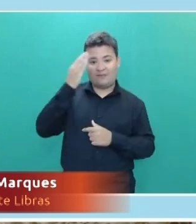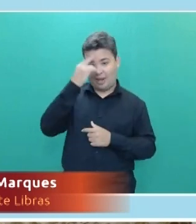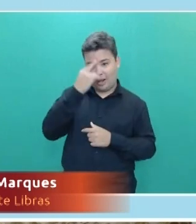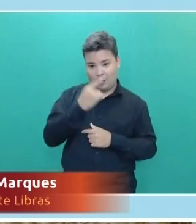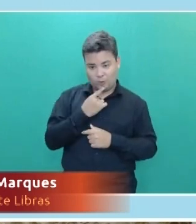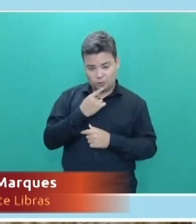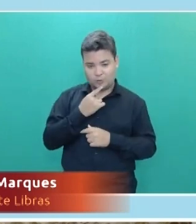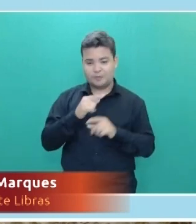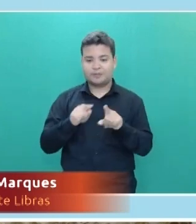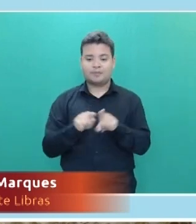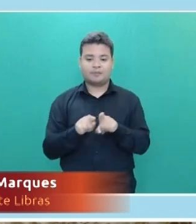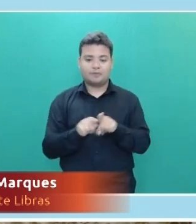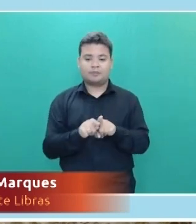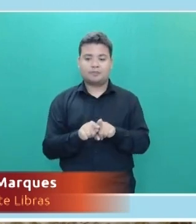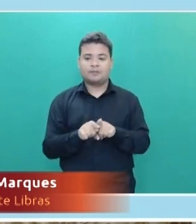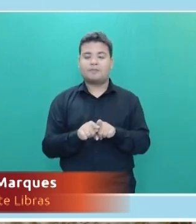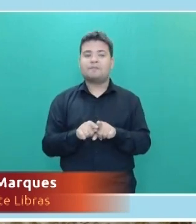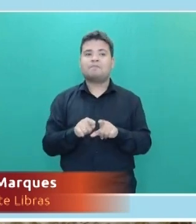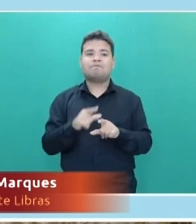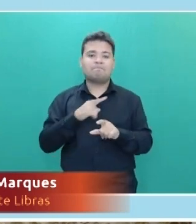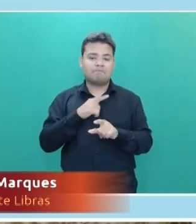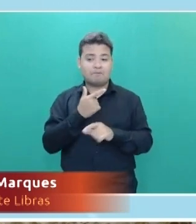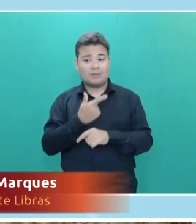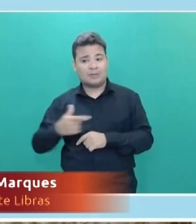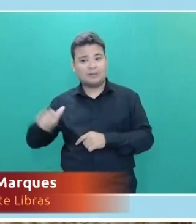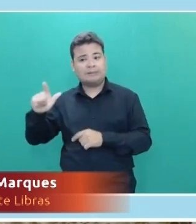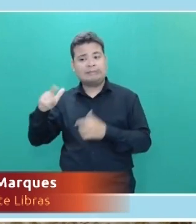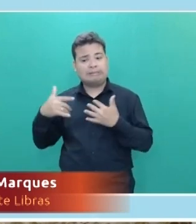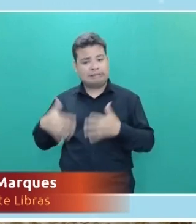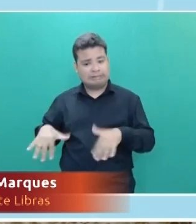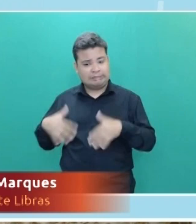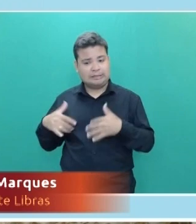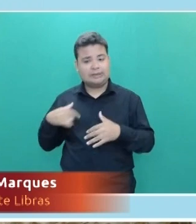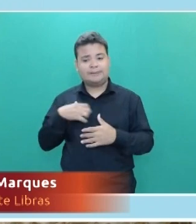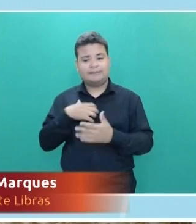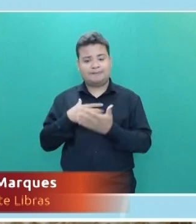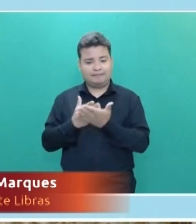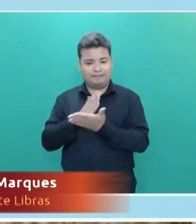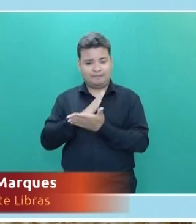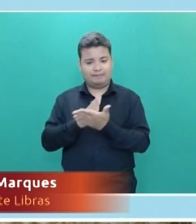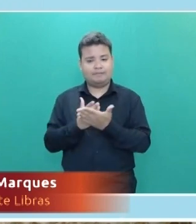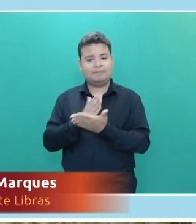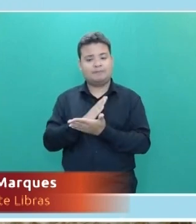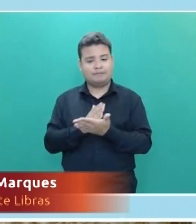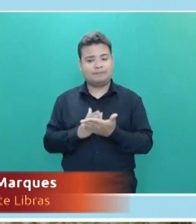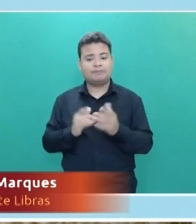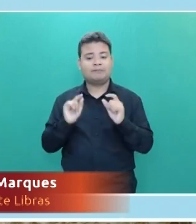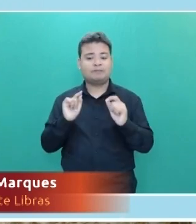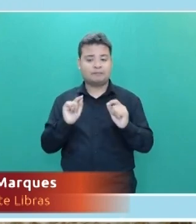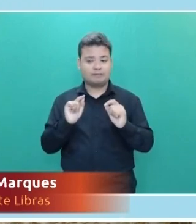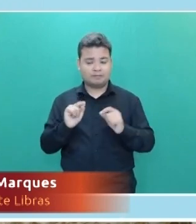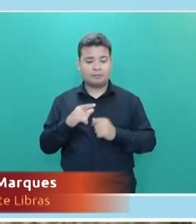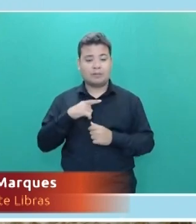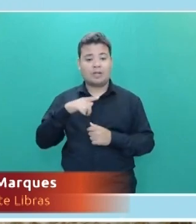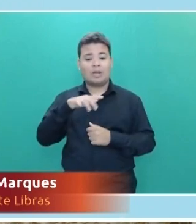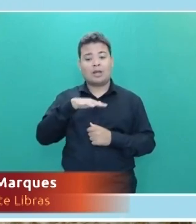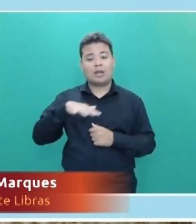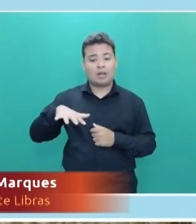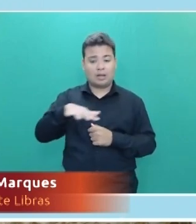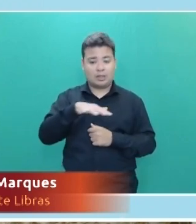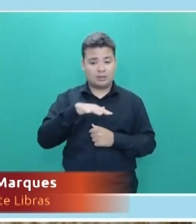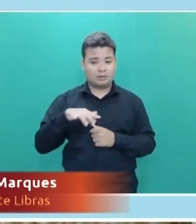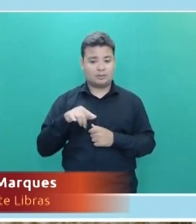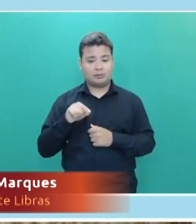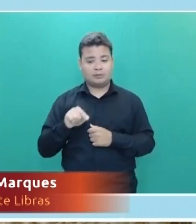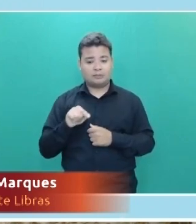uma outra questão assim, que é bem contundente, que me incomoda bastante, é o campo da Deep